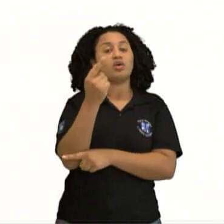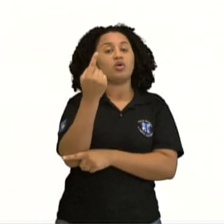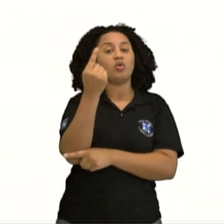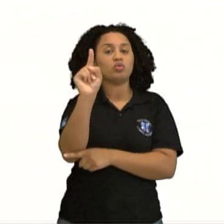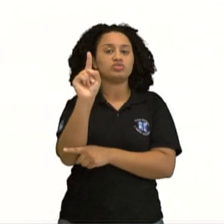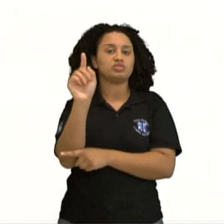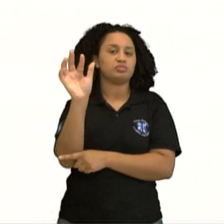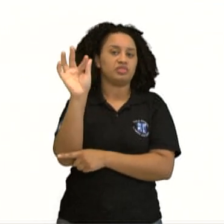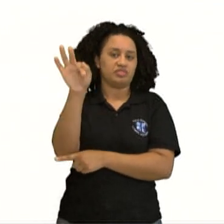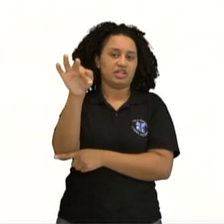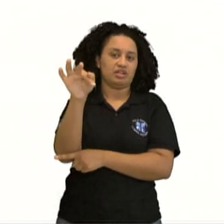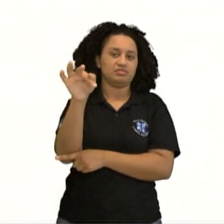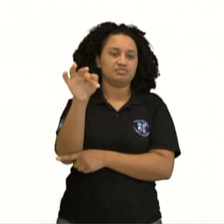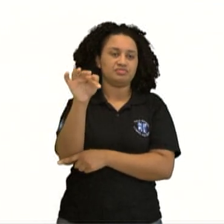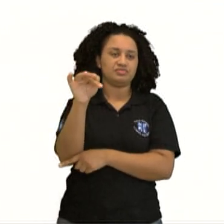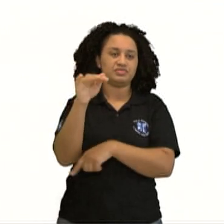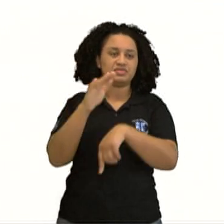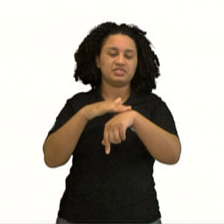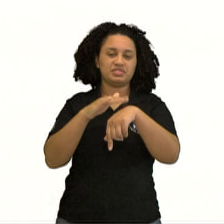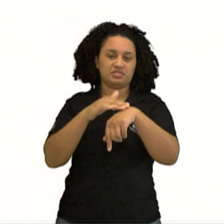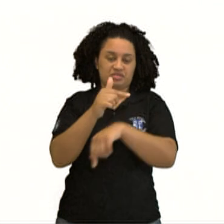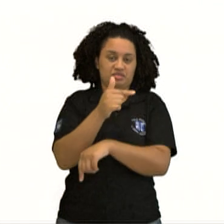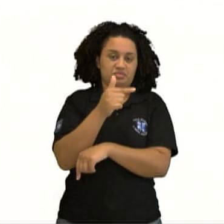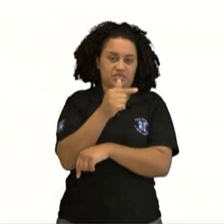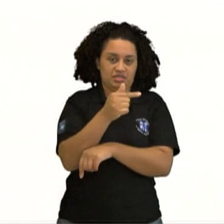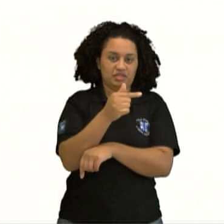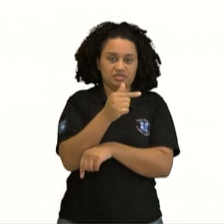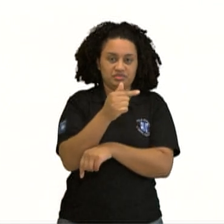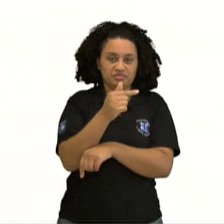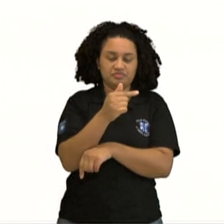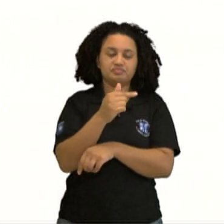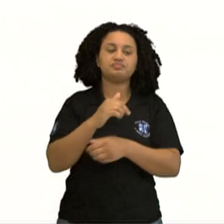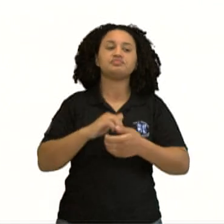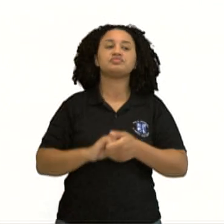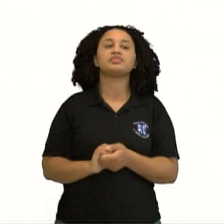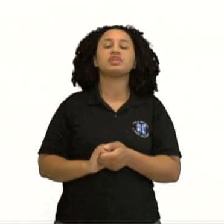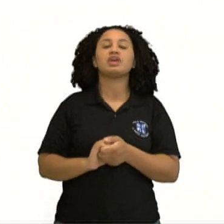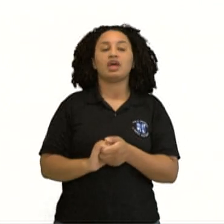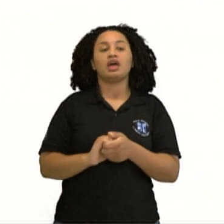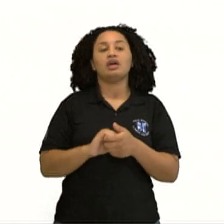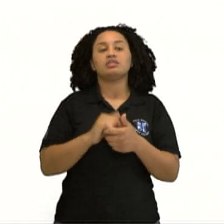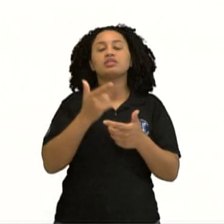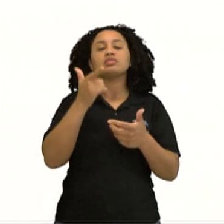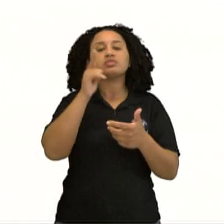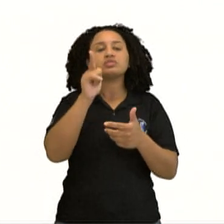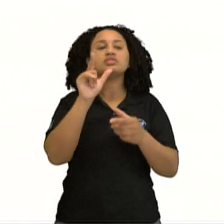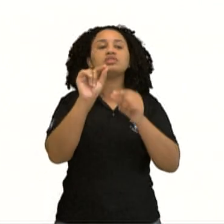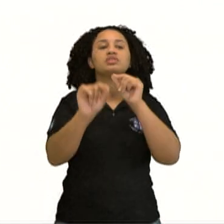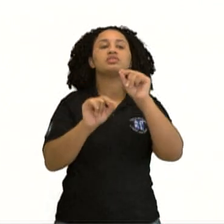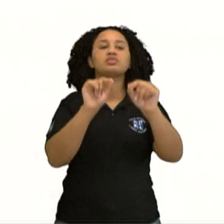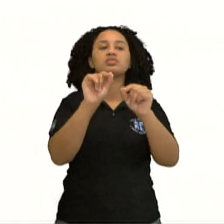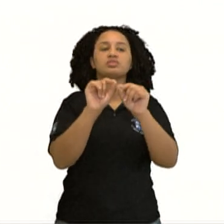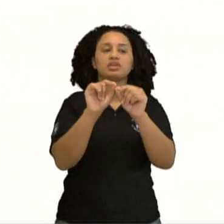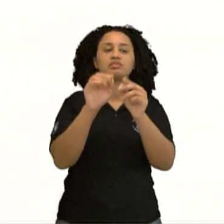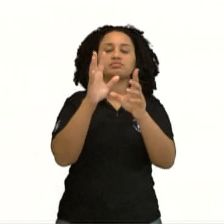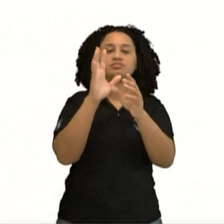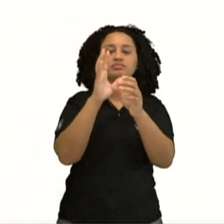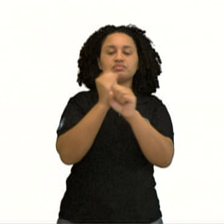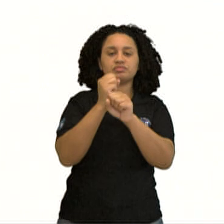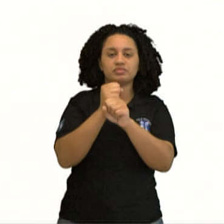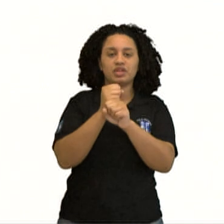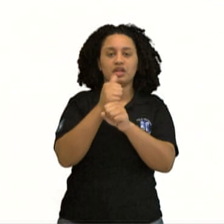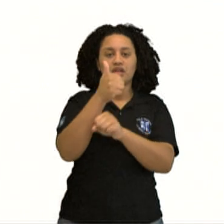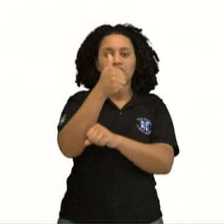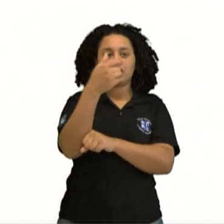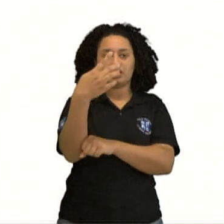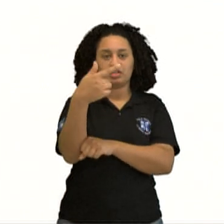no instante 7, que é o último intervalo de tempo fornecido para nós. E a partir dele, nós vamos fazer aqui a continha. A aceleração vai ser